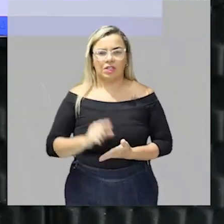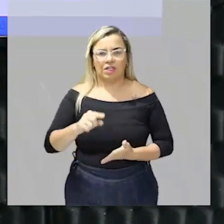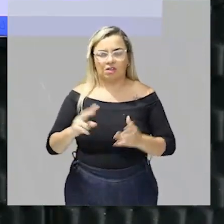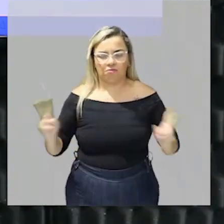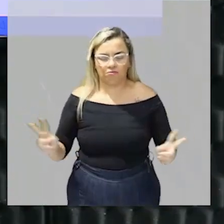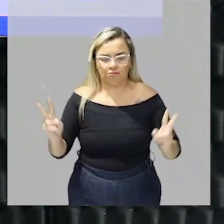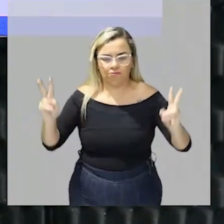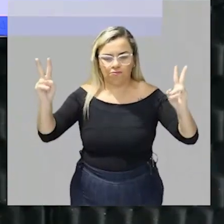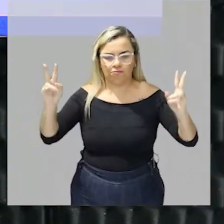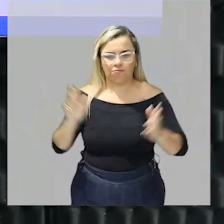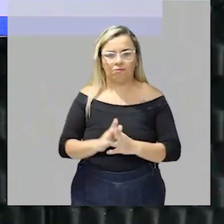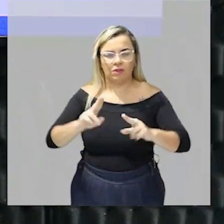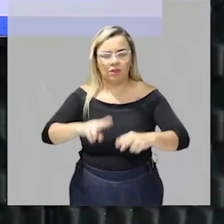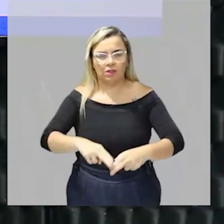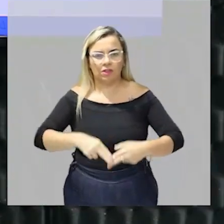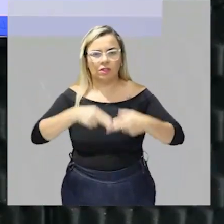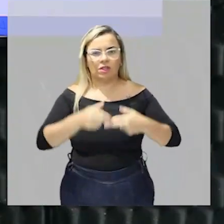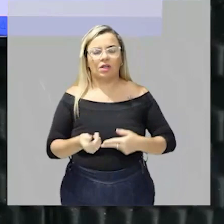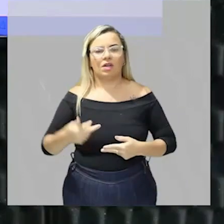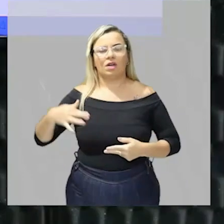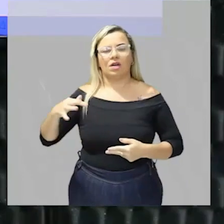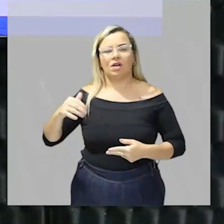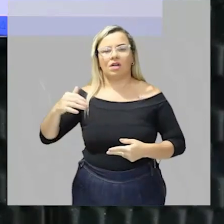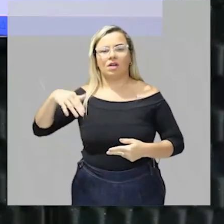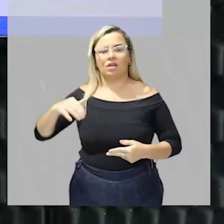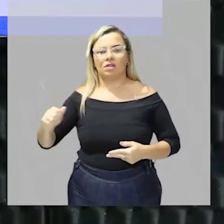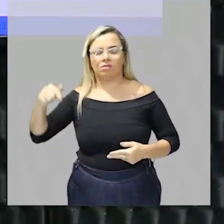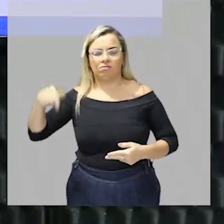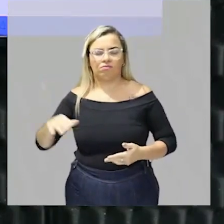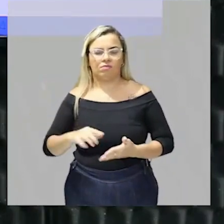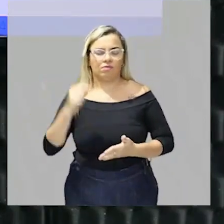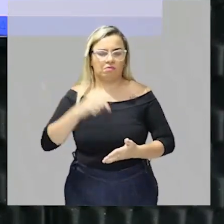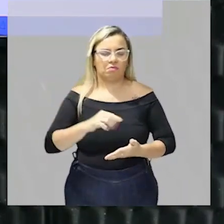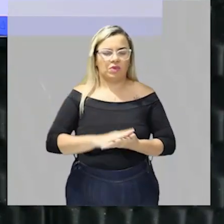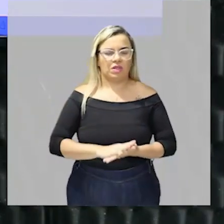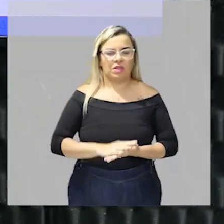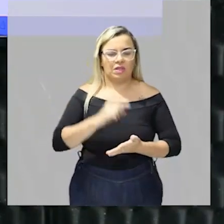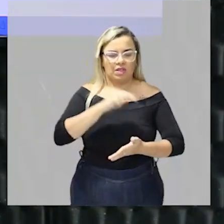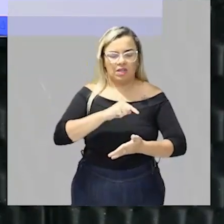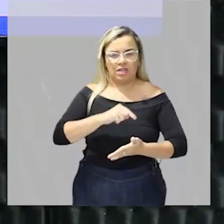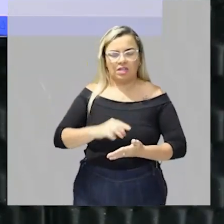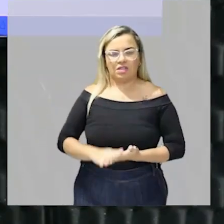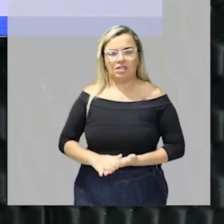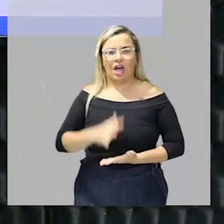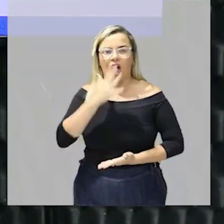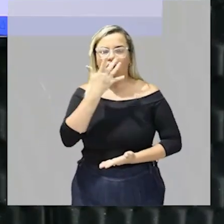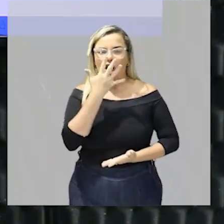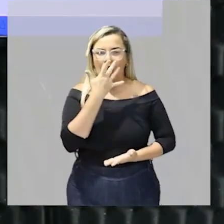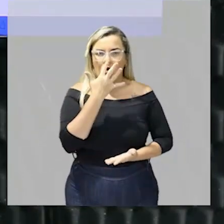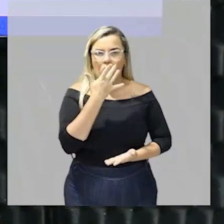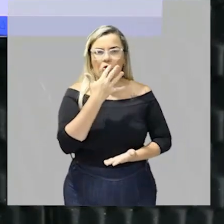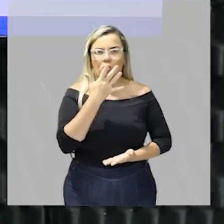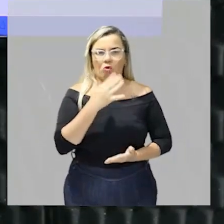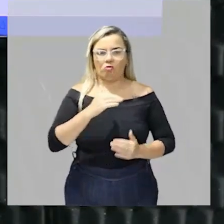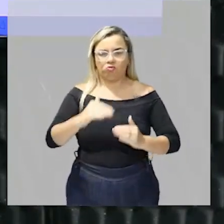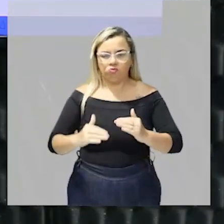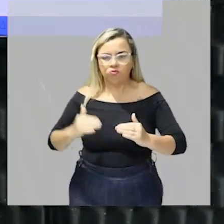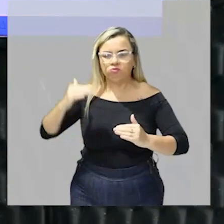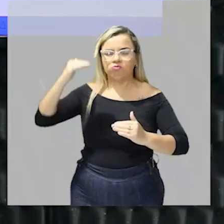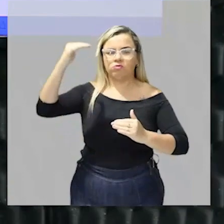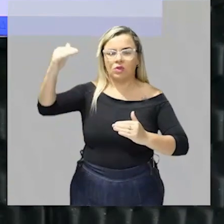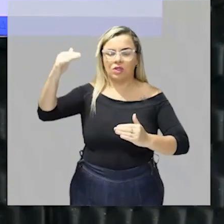a raça ariana, que coloca essa raça como uma raça superior às demais etnias, consideradas